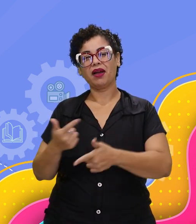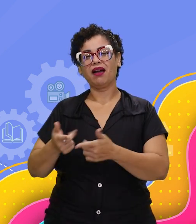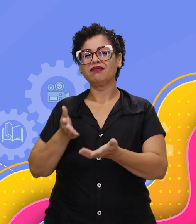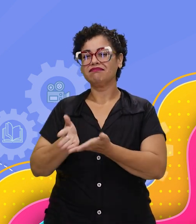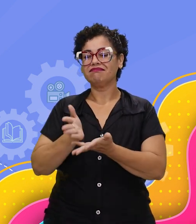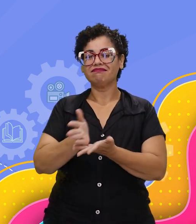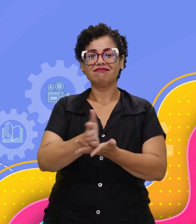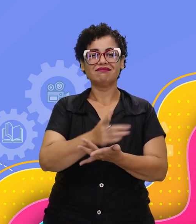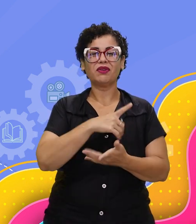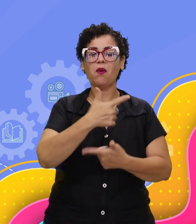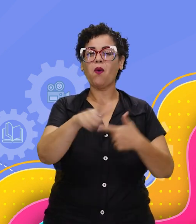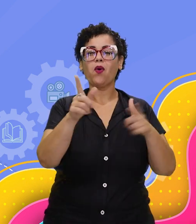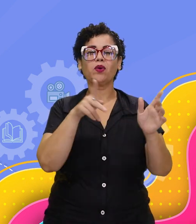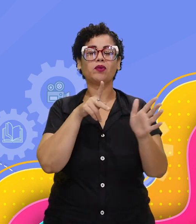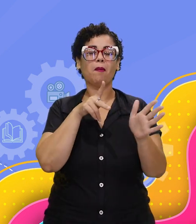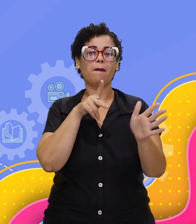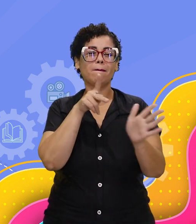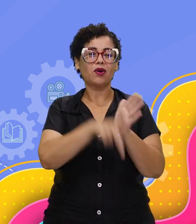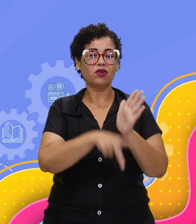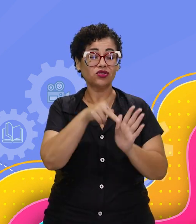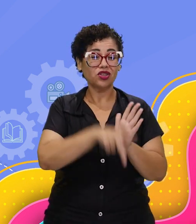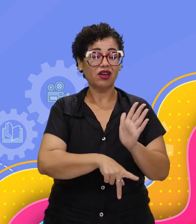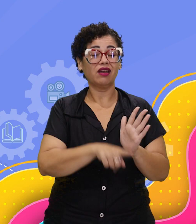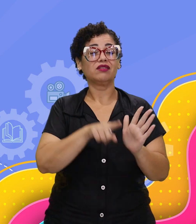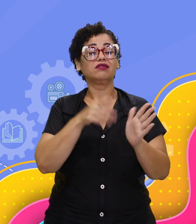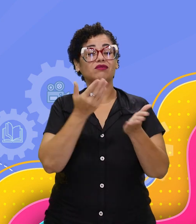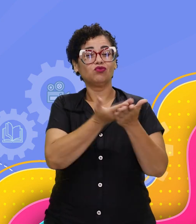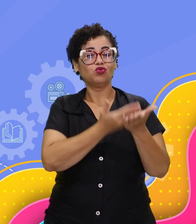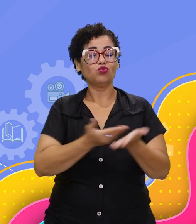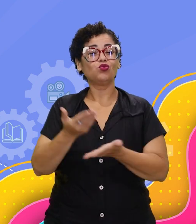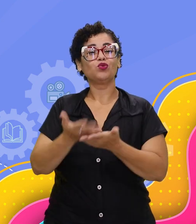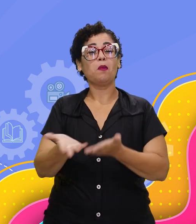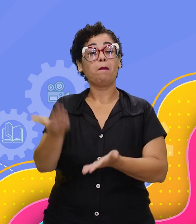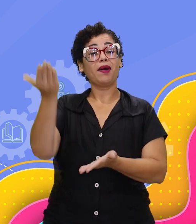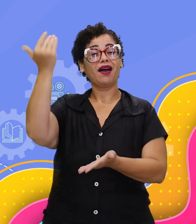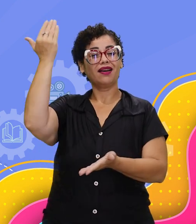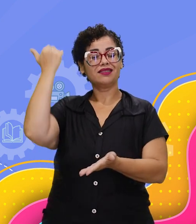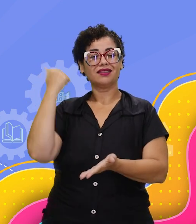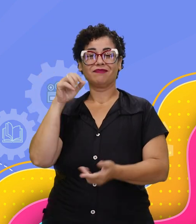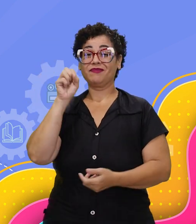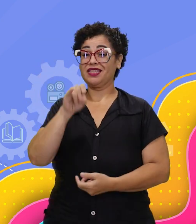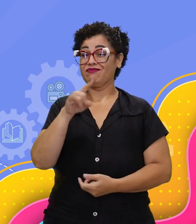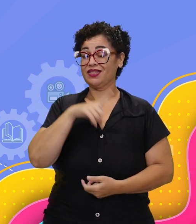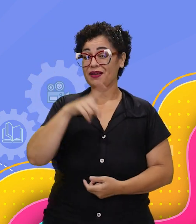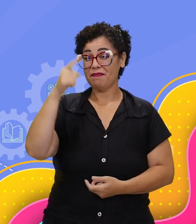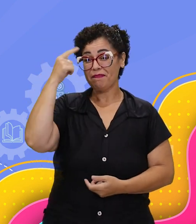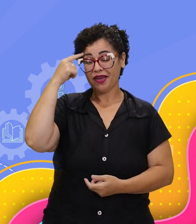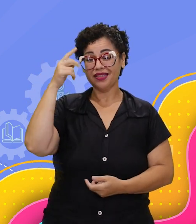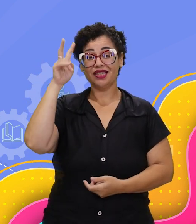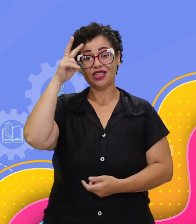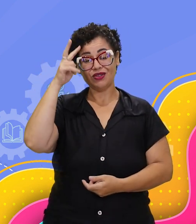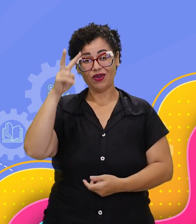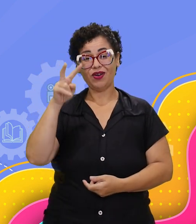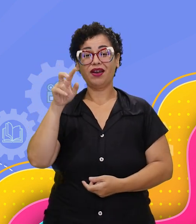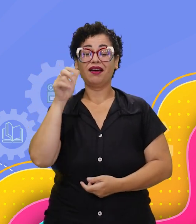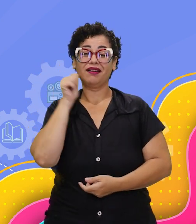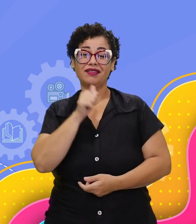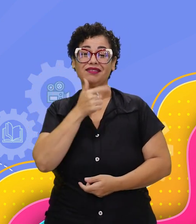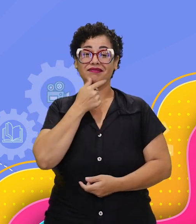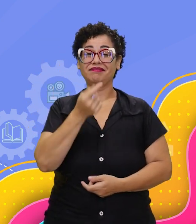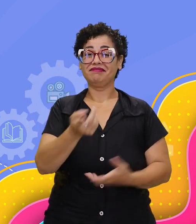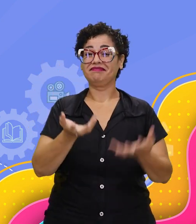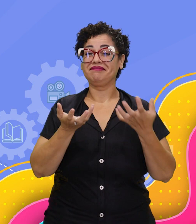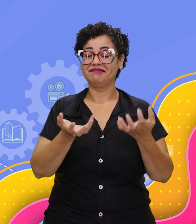em museus, envolvimento em outros projetos que envolvam o estudo do passado. E se você pensa em ser historiador